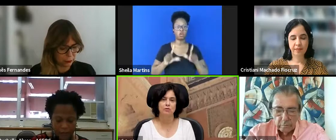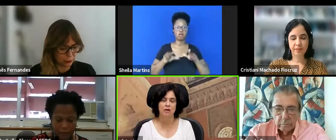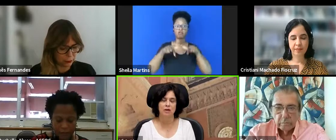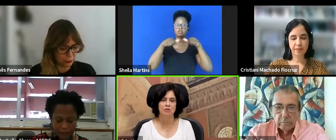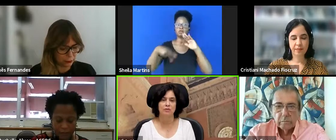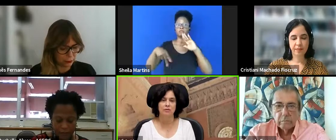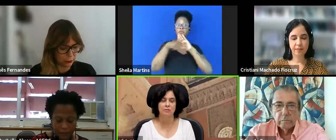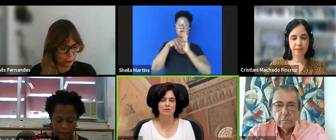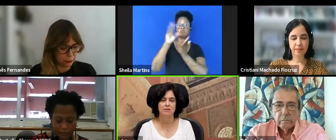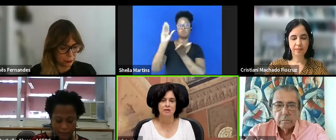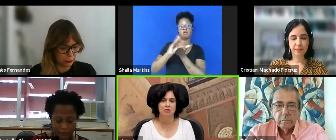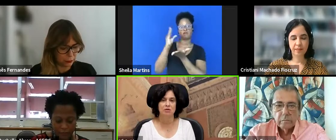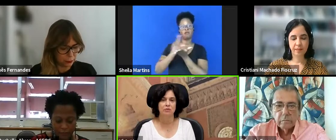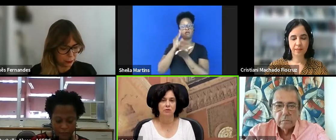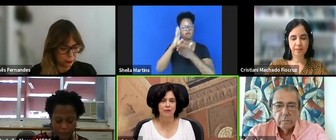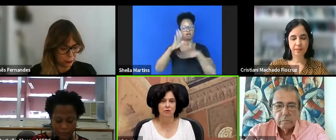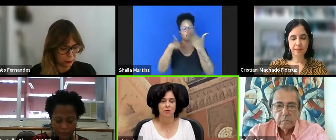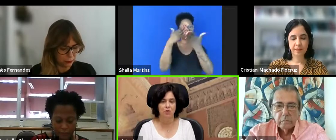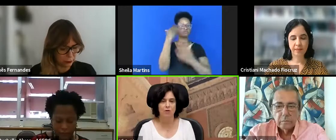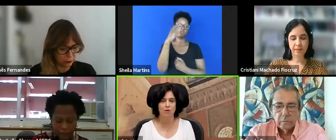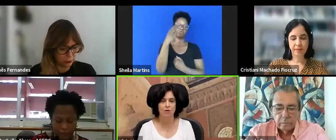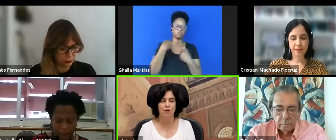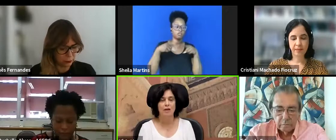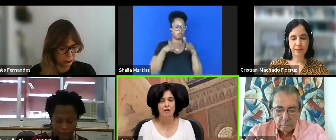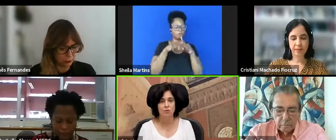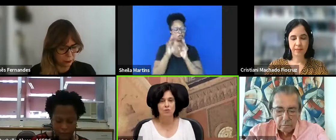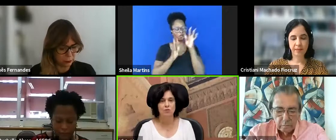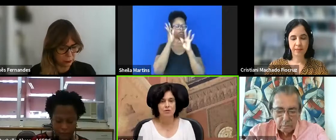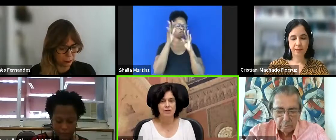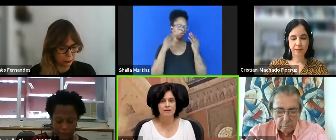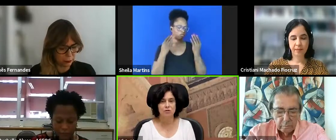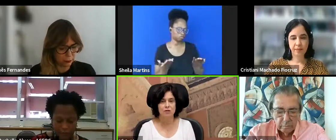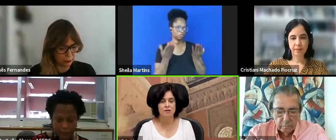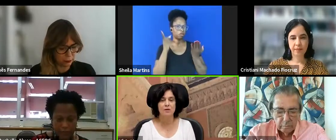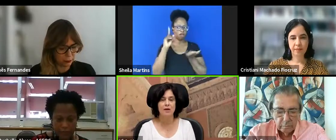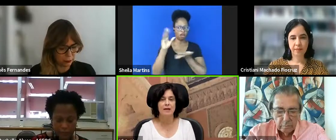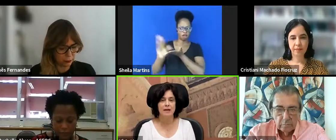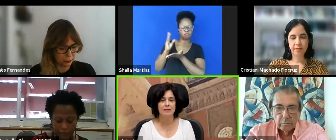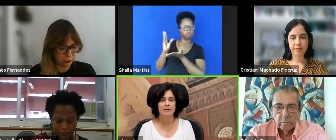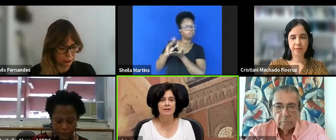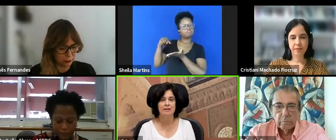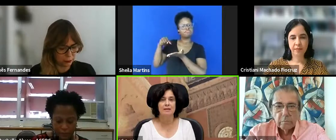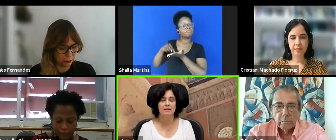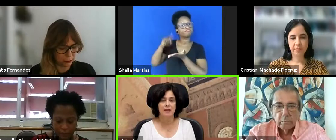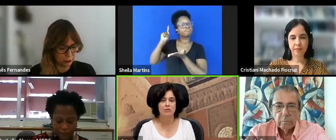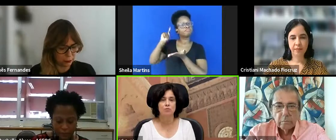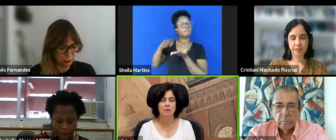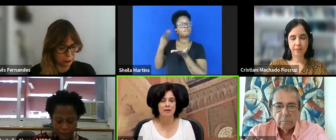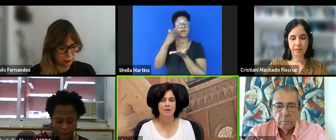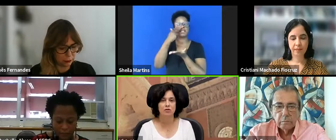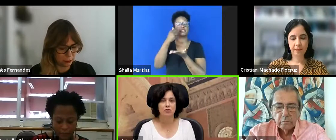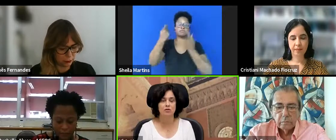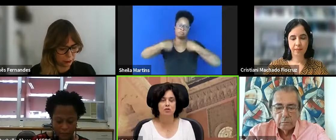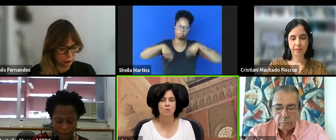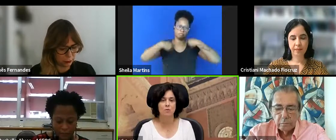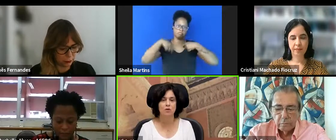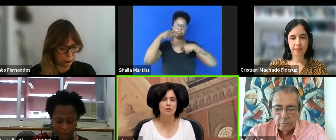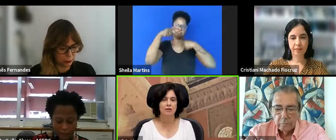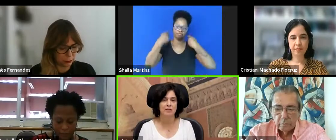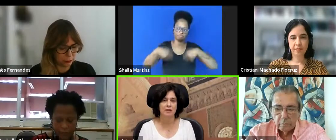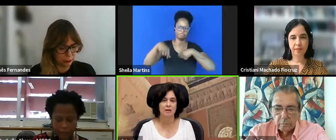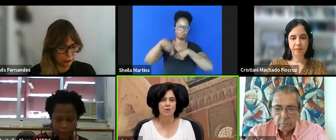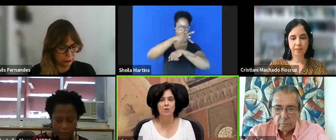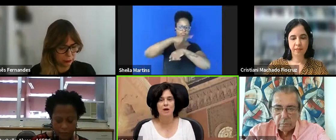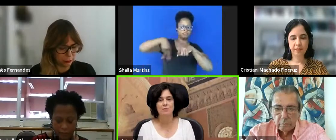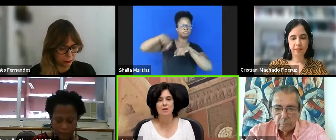Fundo Nacional de Desenvolvimento Científico e Tecnológico. Recursos esses que são aquém da necessidade de um país que só